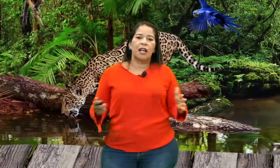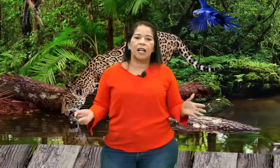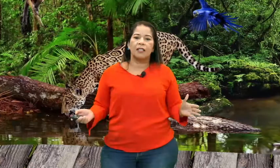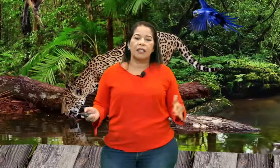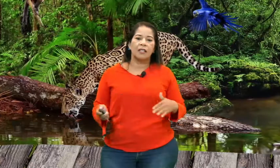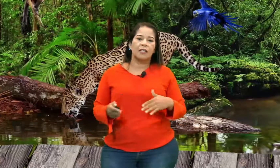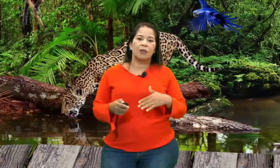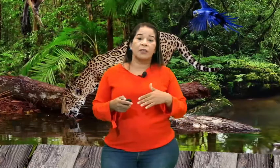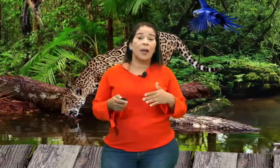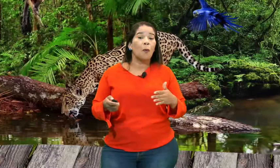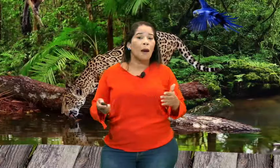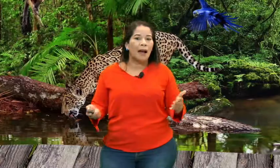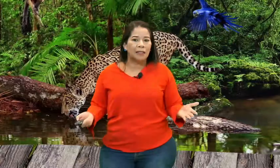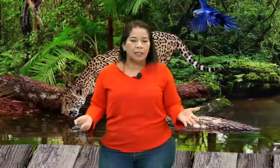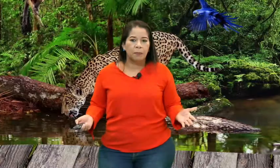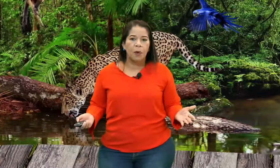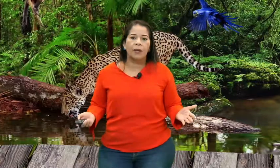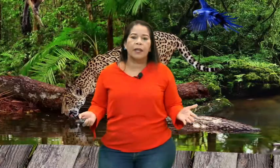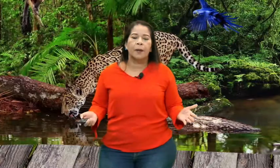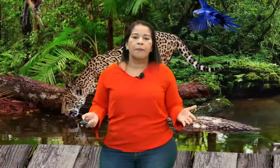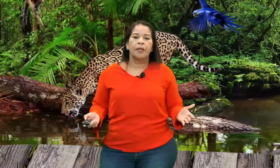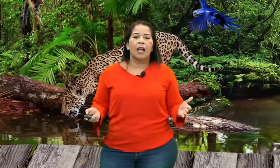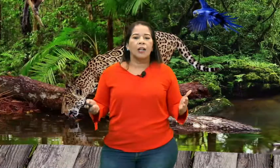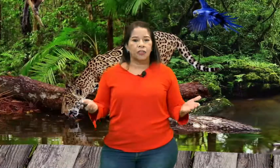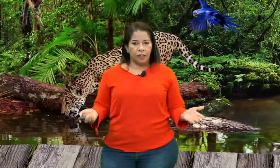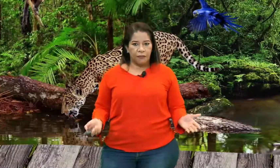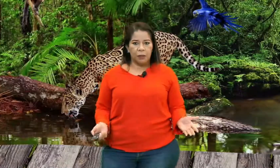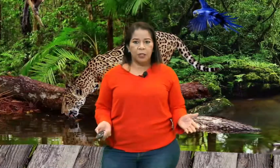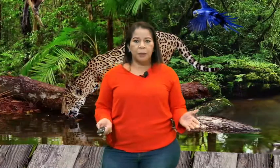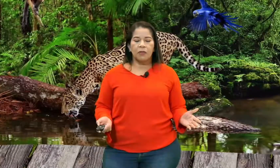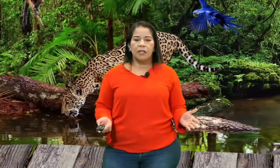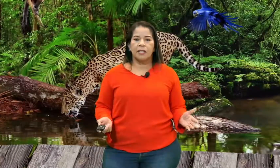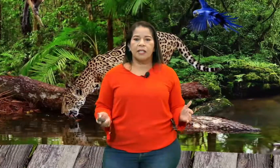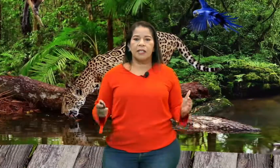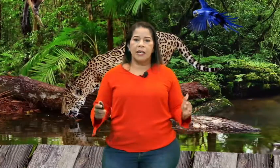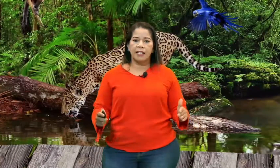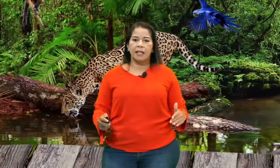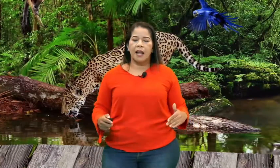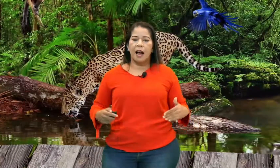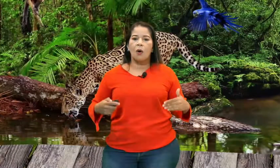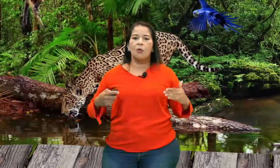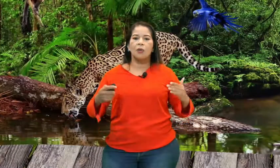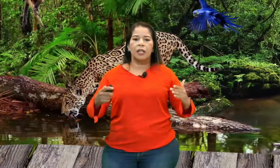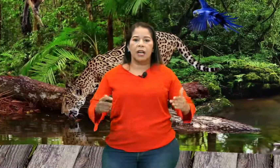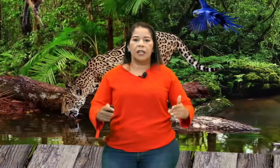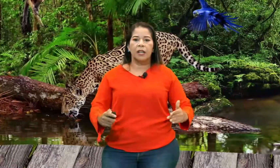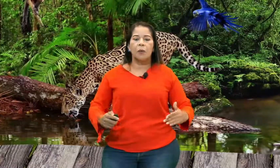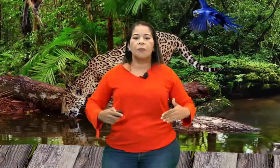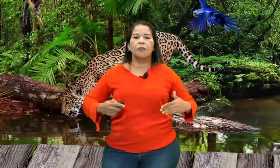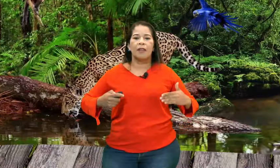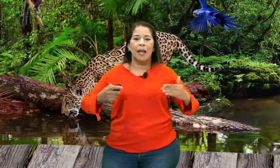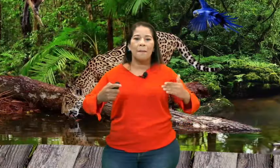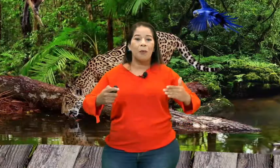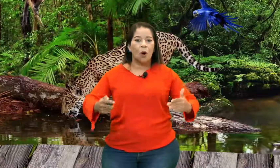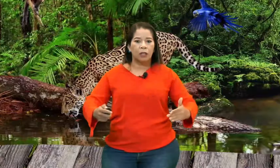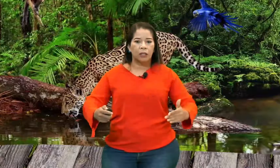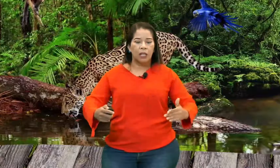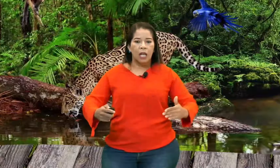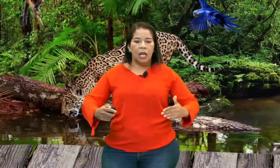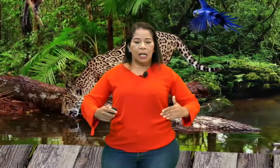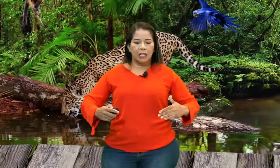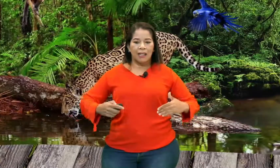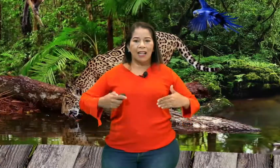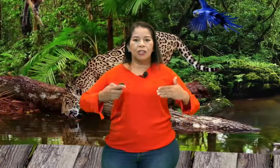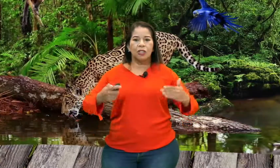são retiradas, elas são derrubadas. Por quê? A gente já falou aqui para vocês, a ciência ela é algo que ela não é